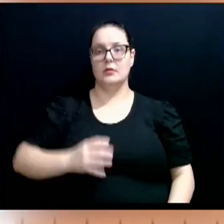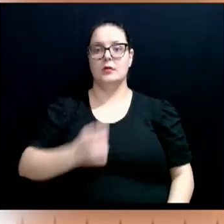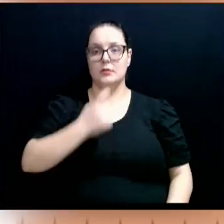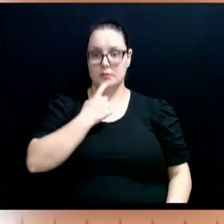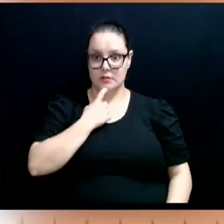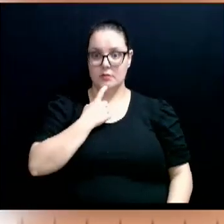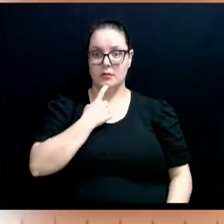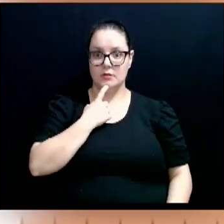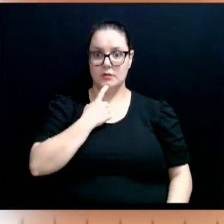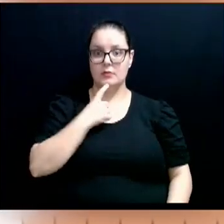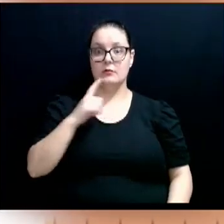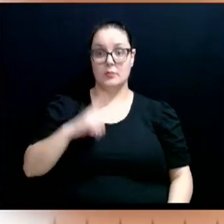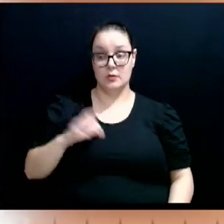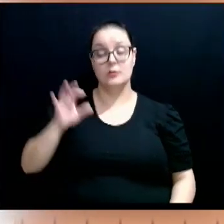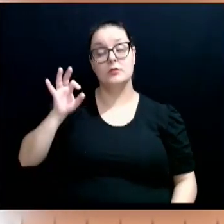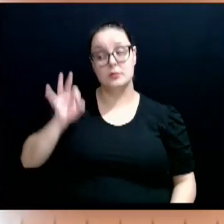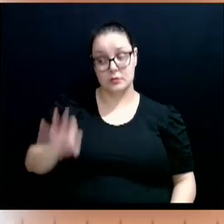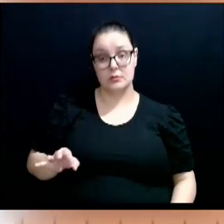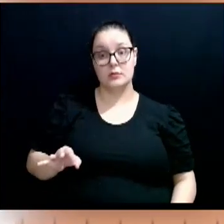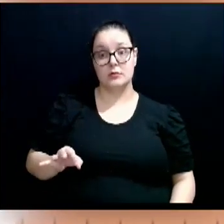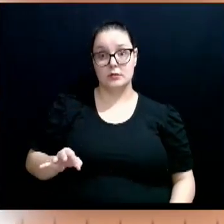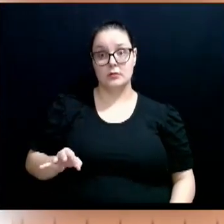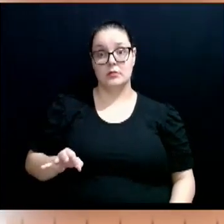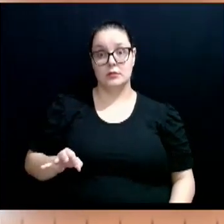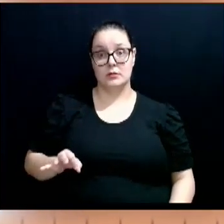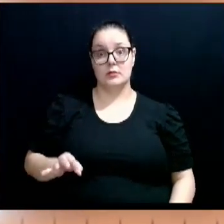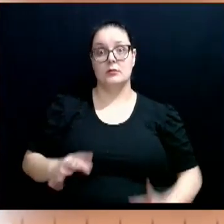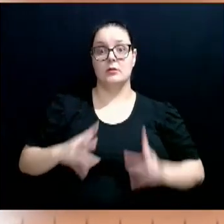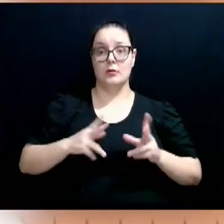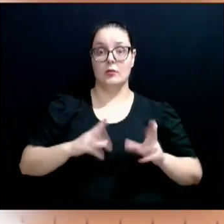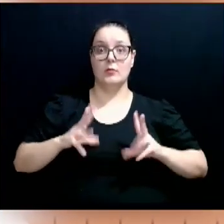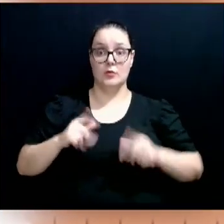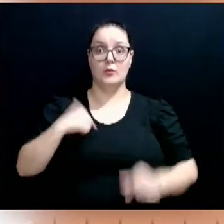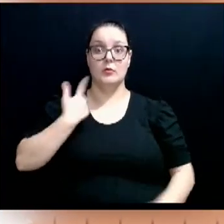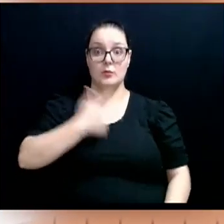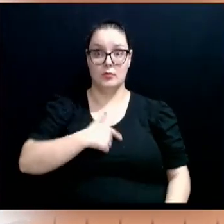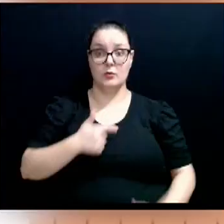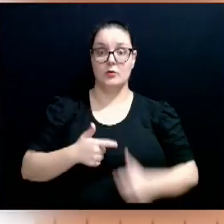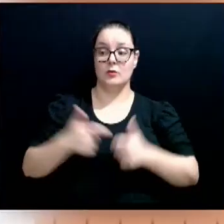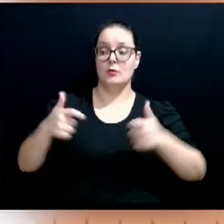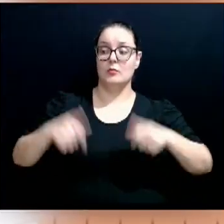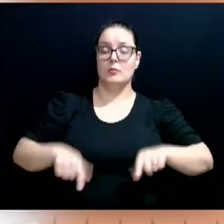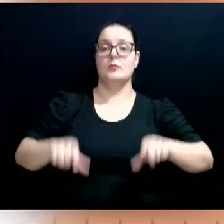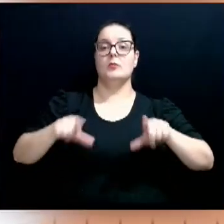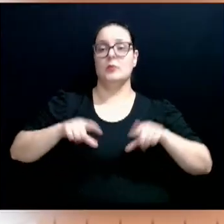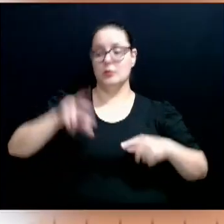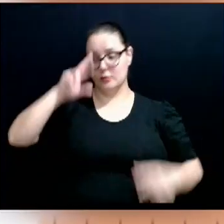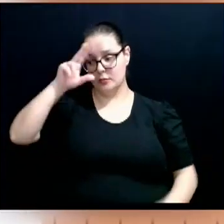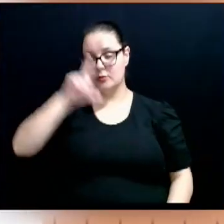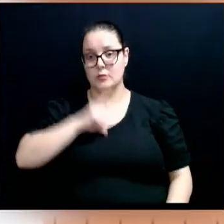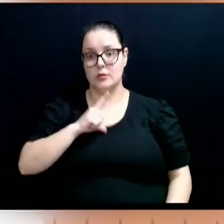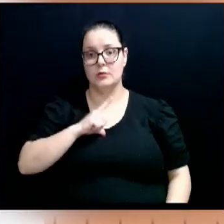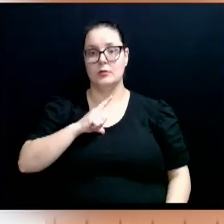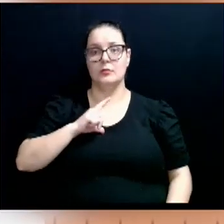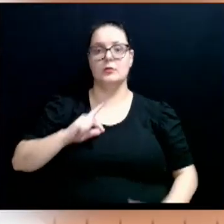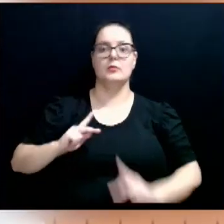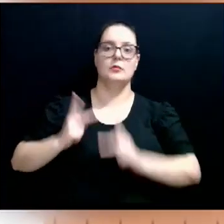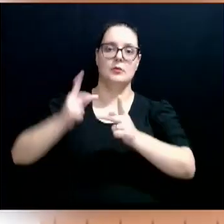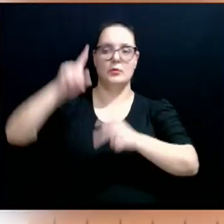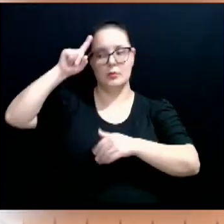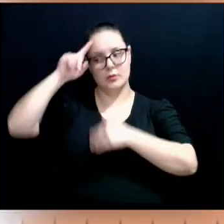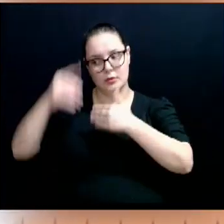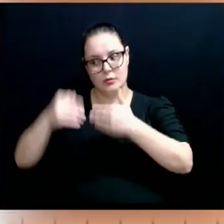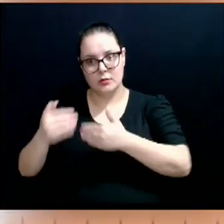tenho certeza que, assim como todos nós, o maior título que o senhor tem, ele é conquistado todos os dias,